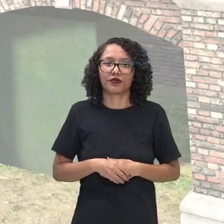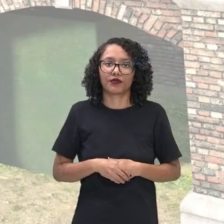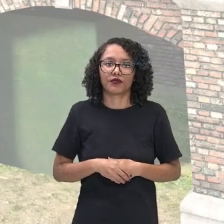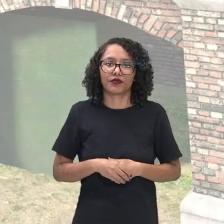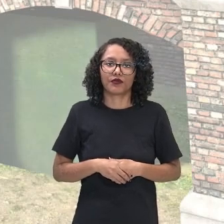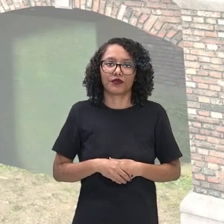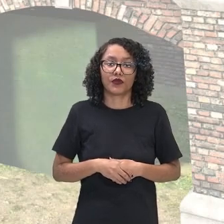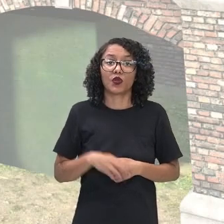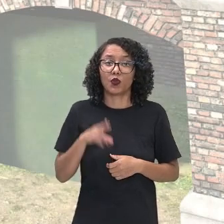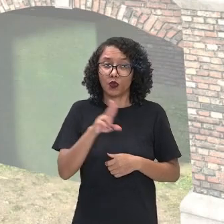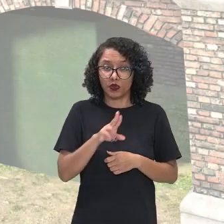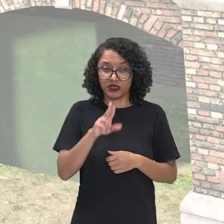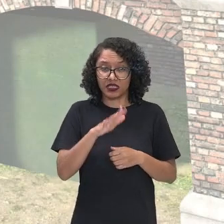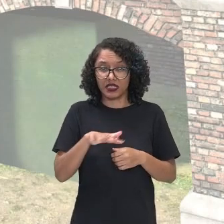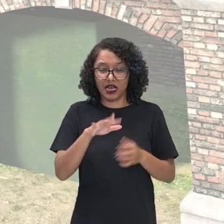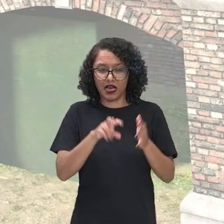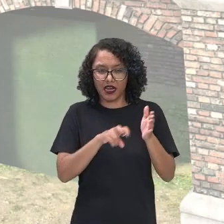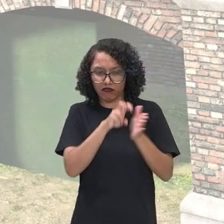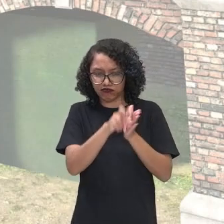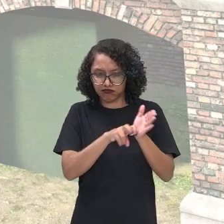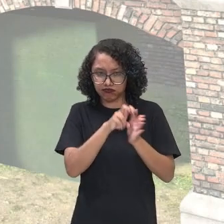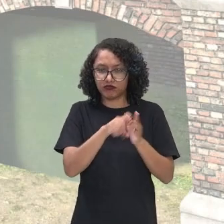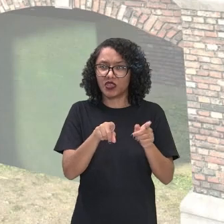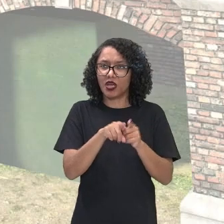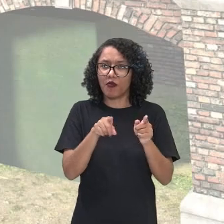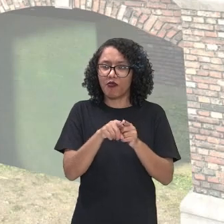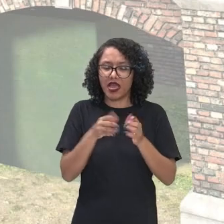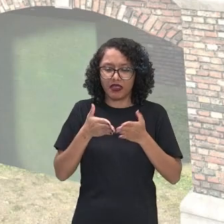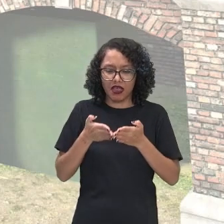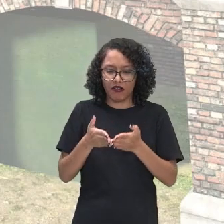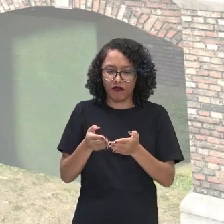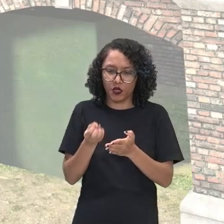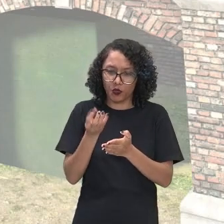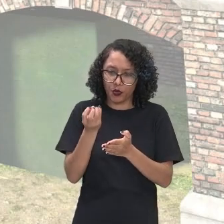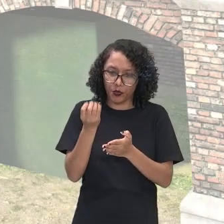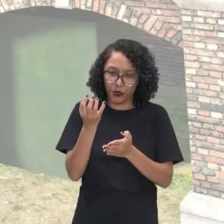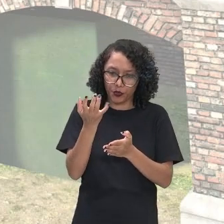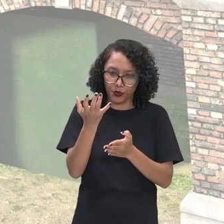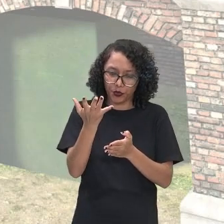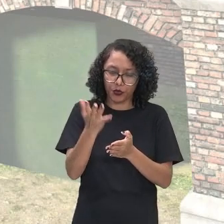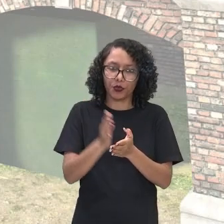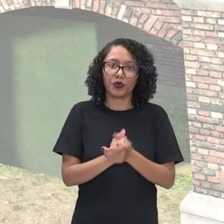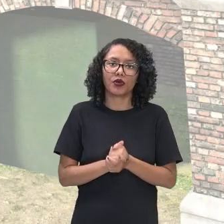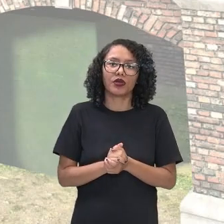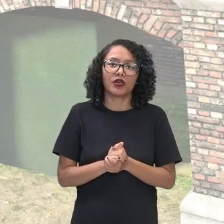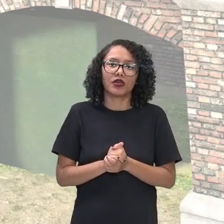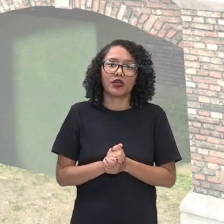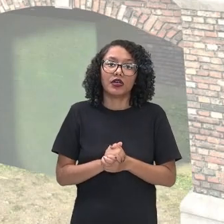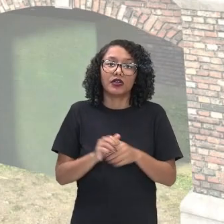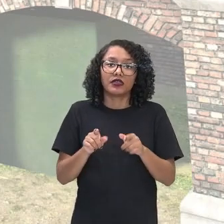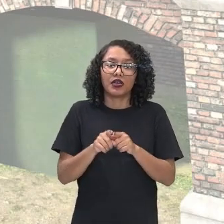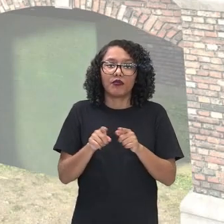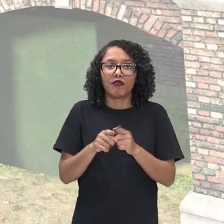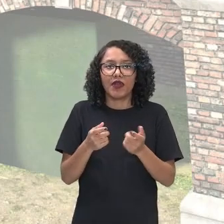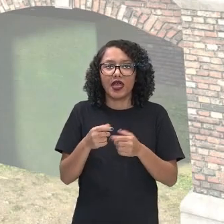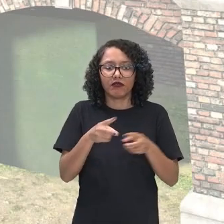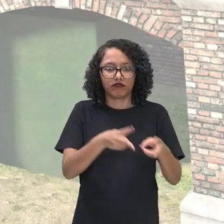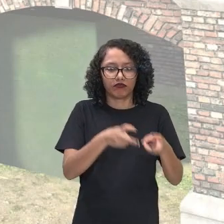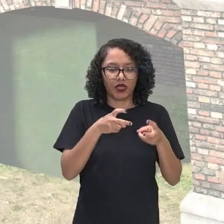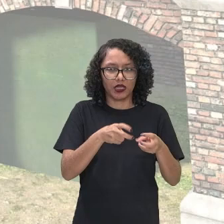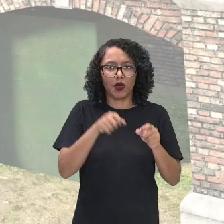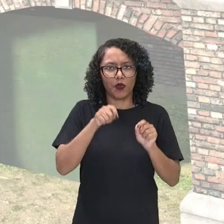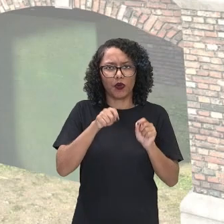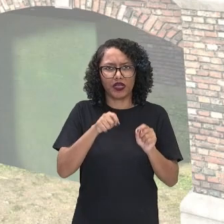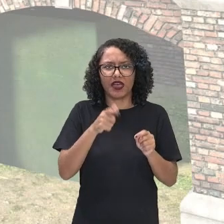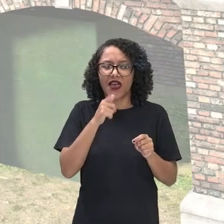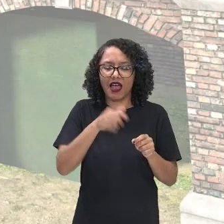nas locomotivas, nos navios a vapor, nas minas ela funcionava como uma bomba d'água para retirar a água ali dentro